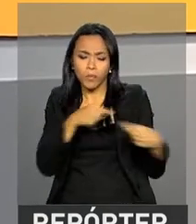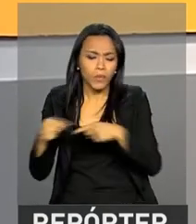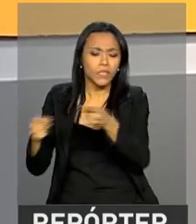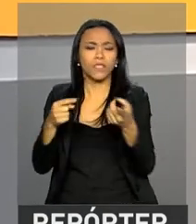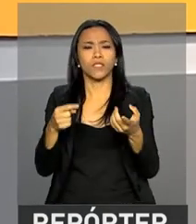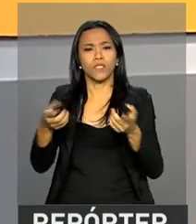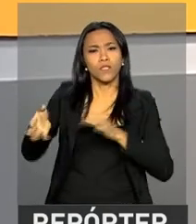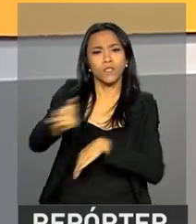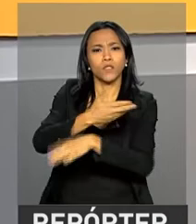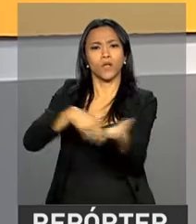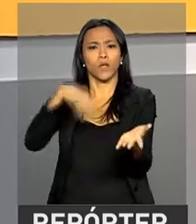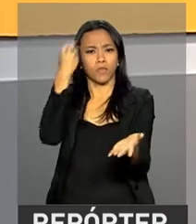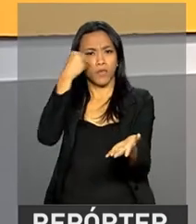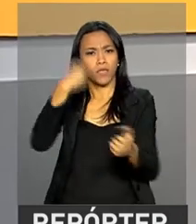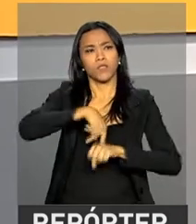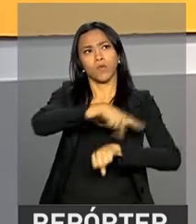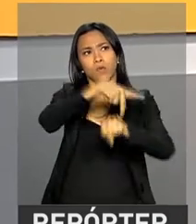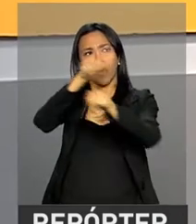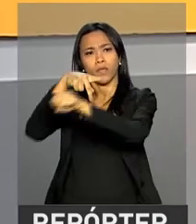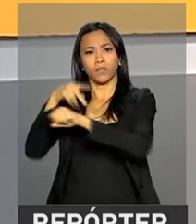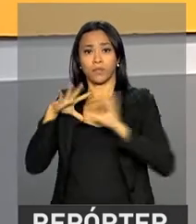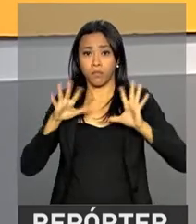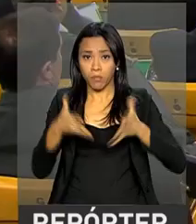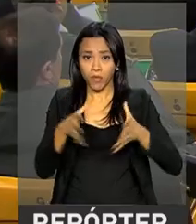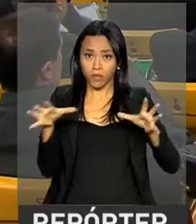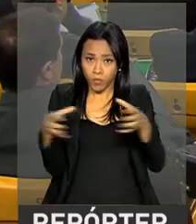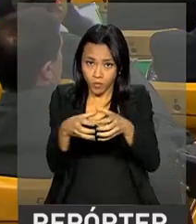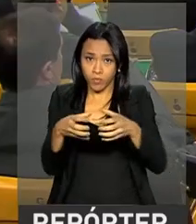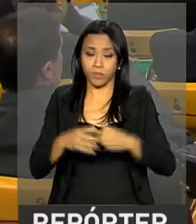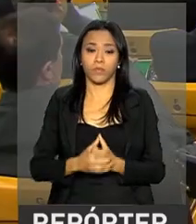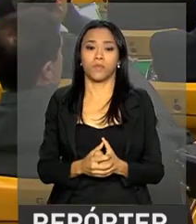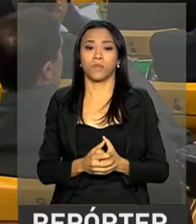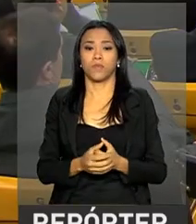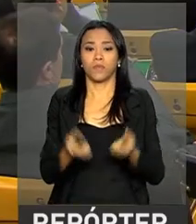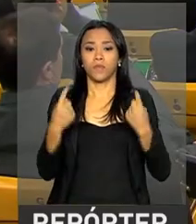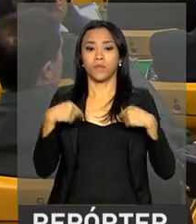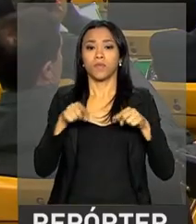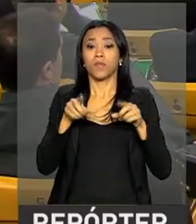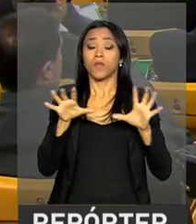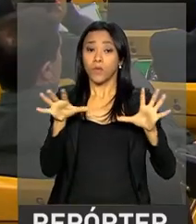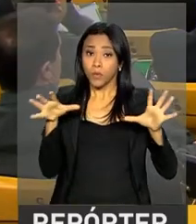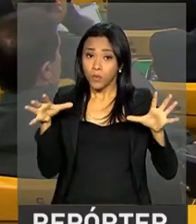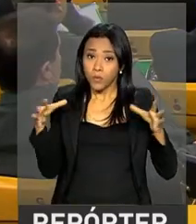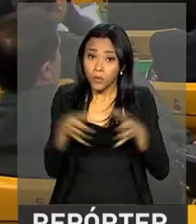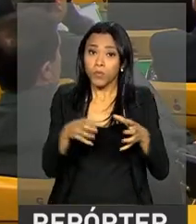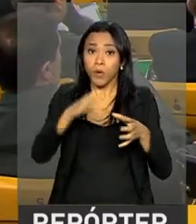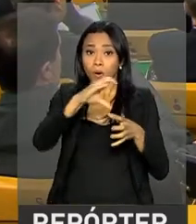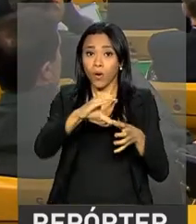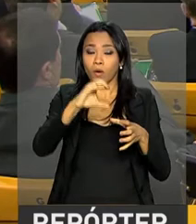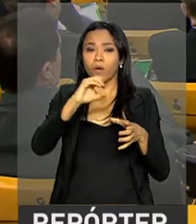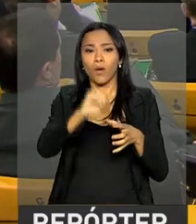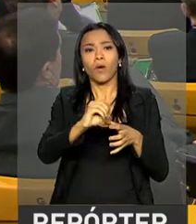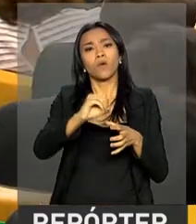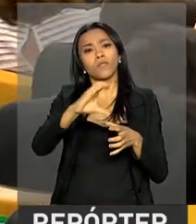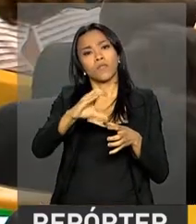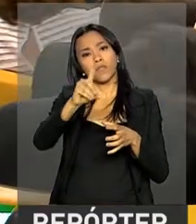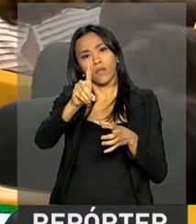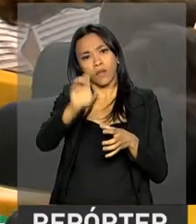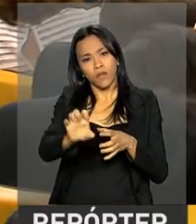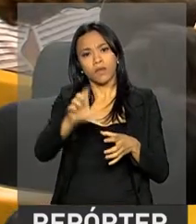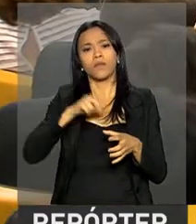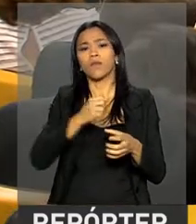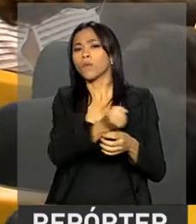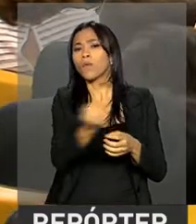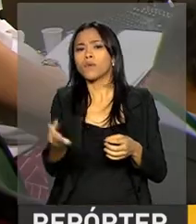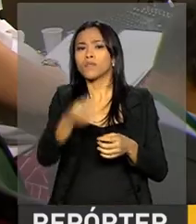experiências entre os países membros da organização para cooperação e desenvolvimento econômico conta com